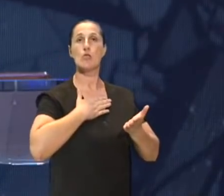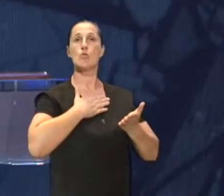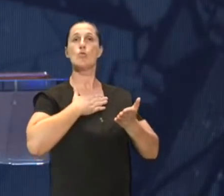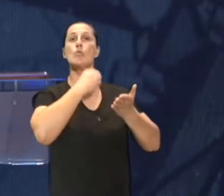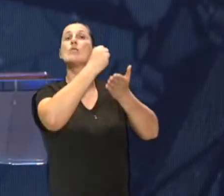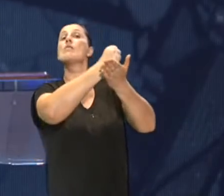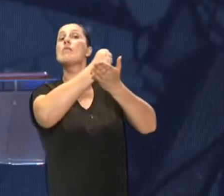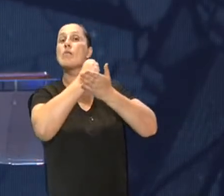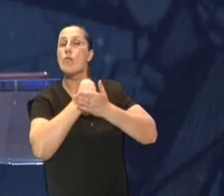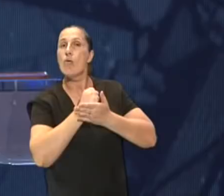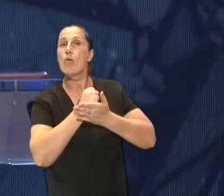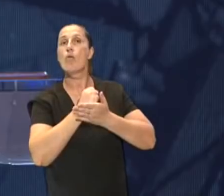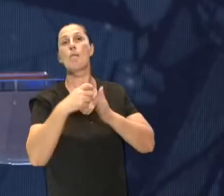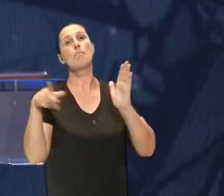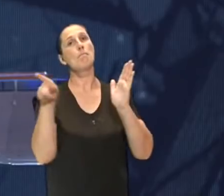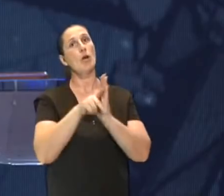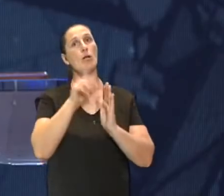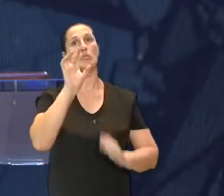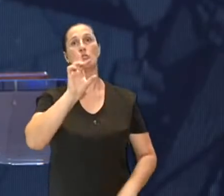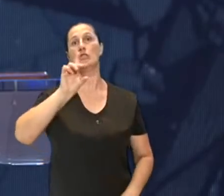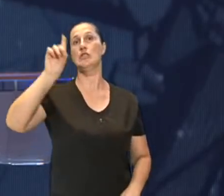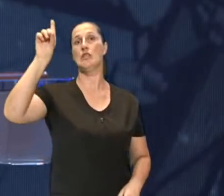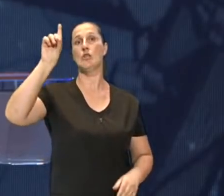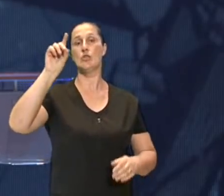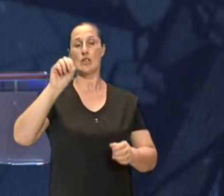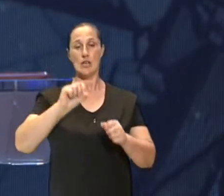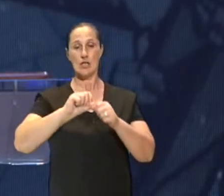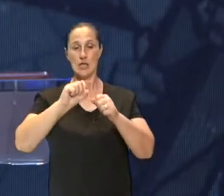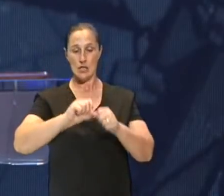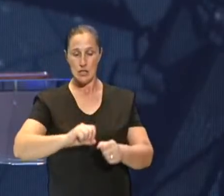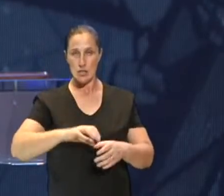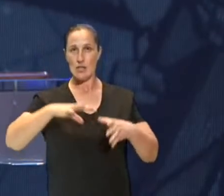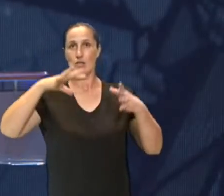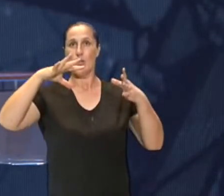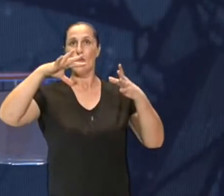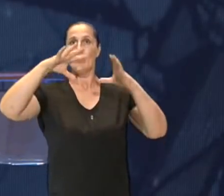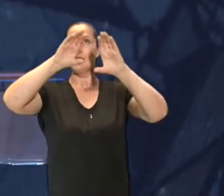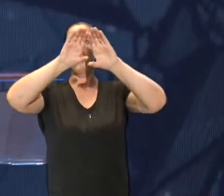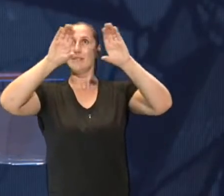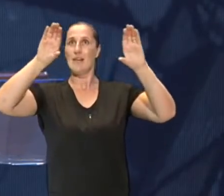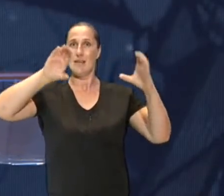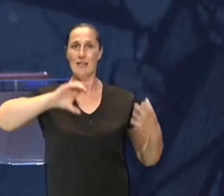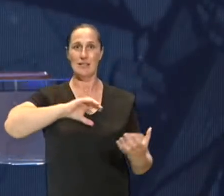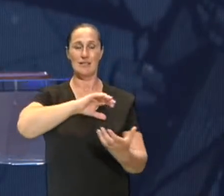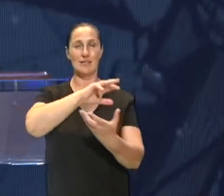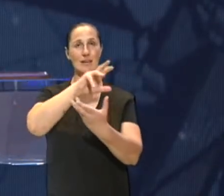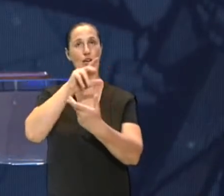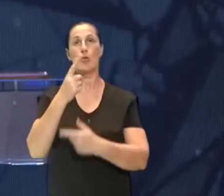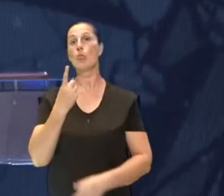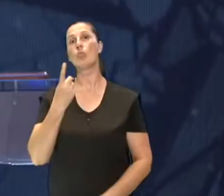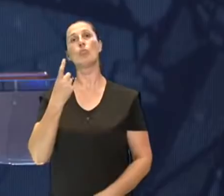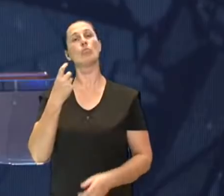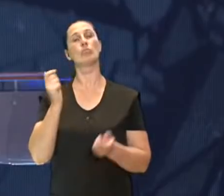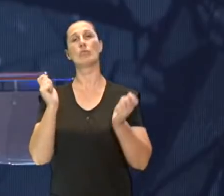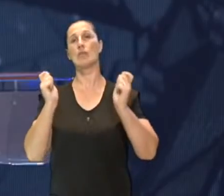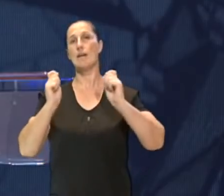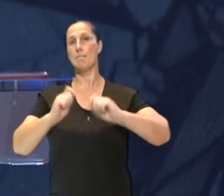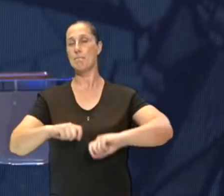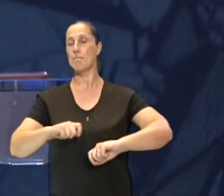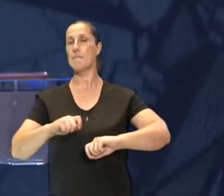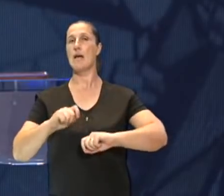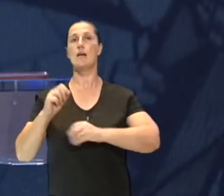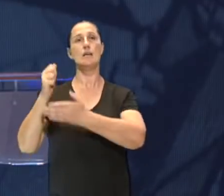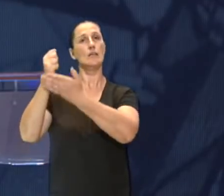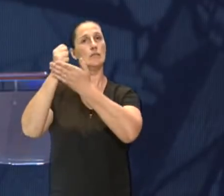Senhor, que criou os céus e a terra. Sabe, o único que pode intervir, que pode fazer diferença, que